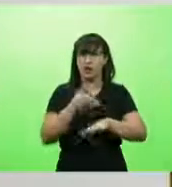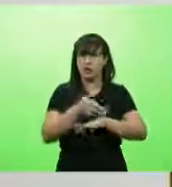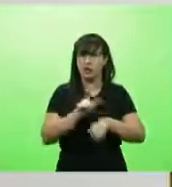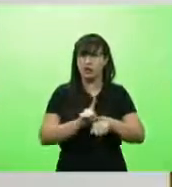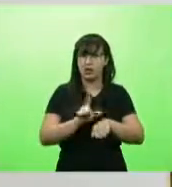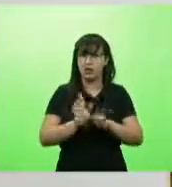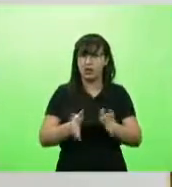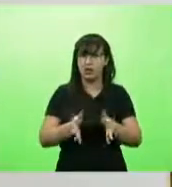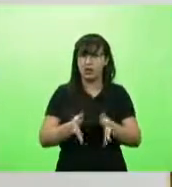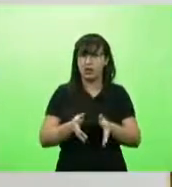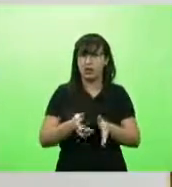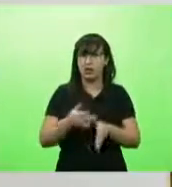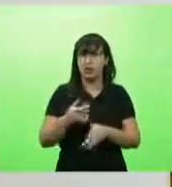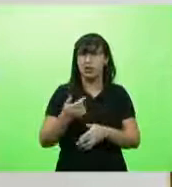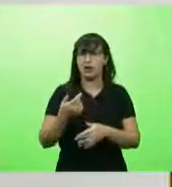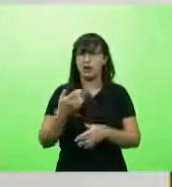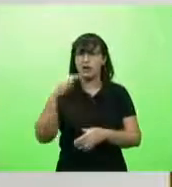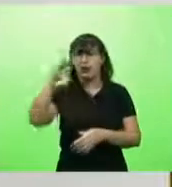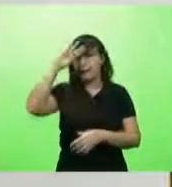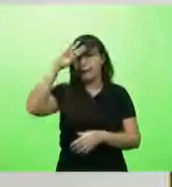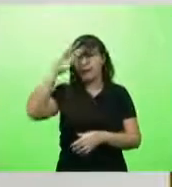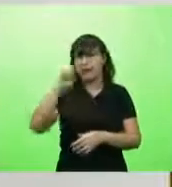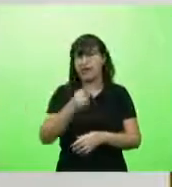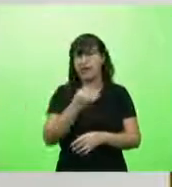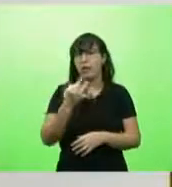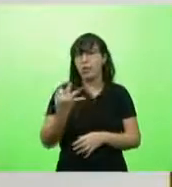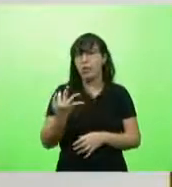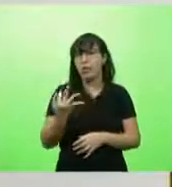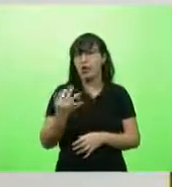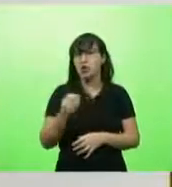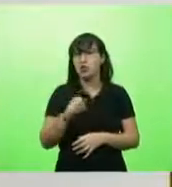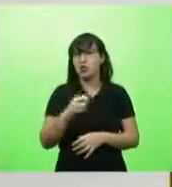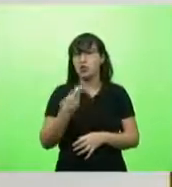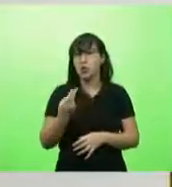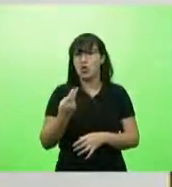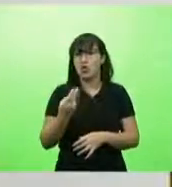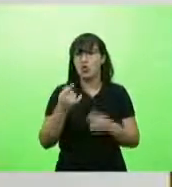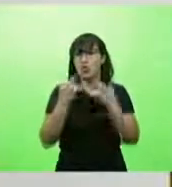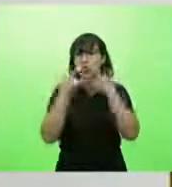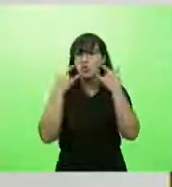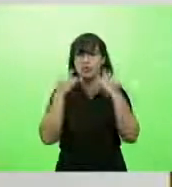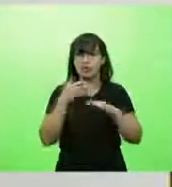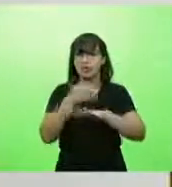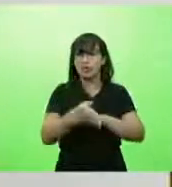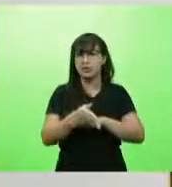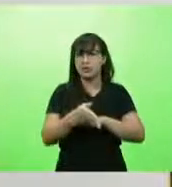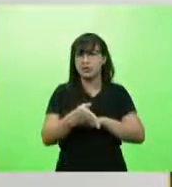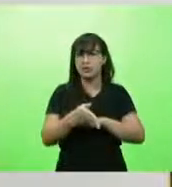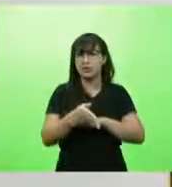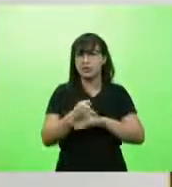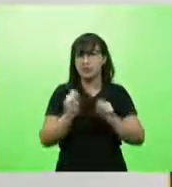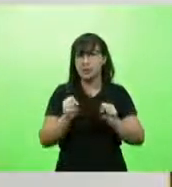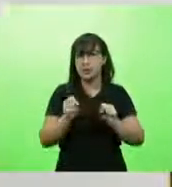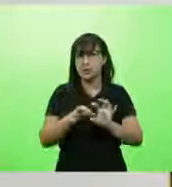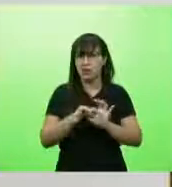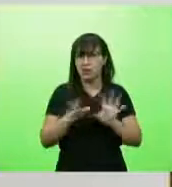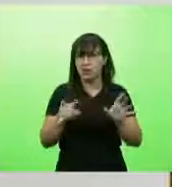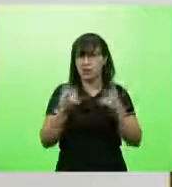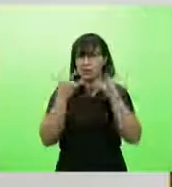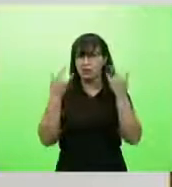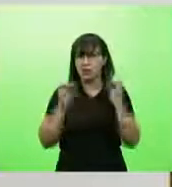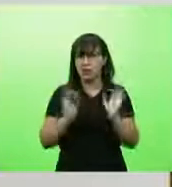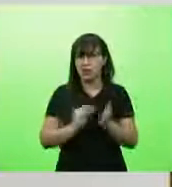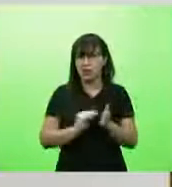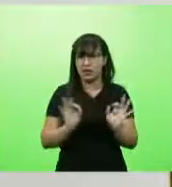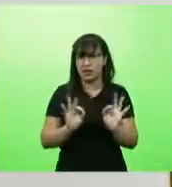mediram a tua temperatura? Já entrou em algum comércio que deixaram tu entrar sem máscara? Não tem como! Agora até nos supermercados